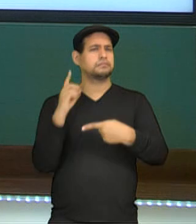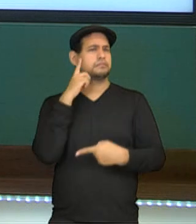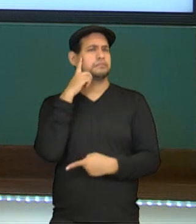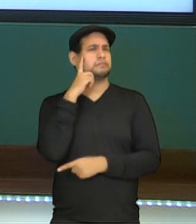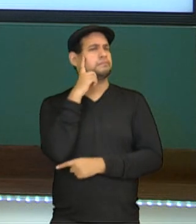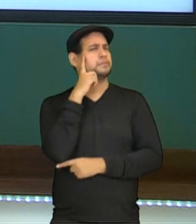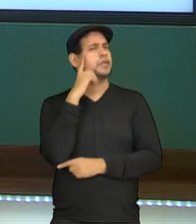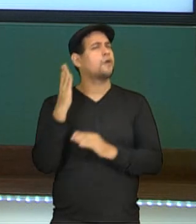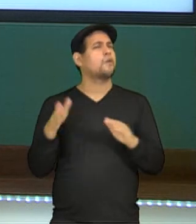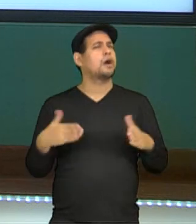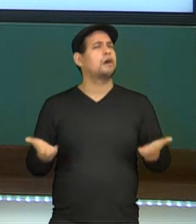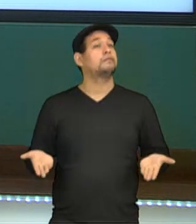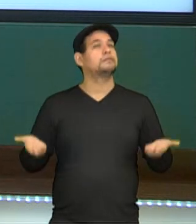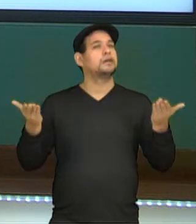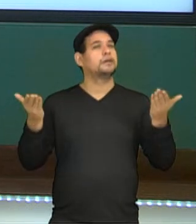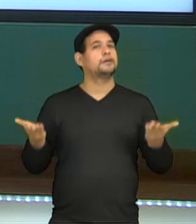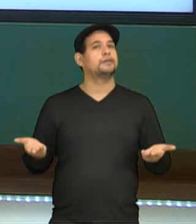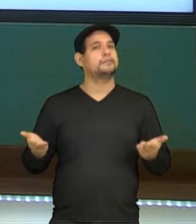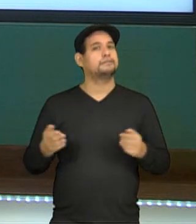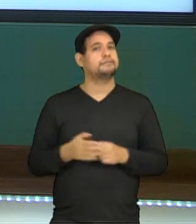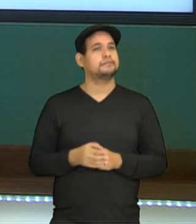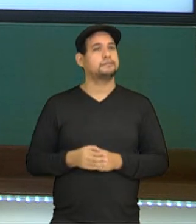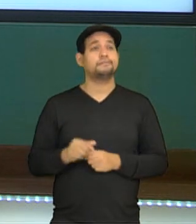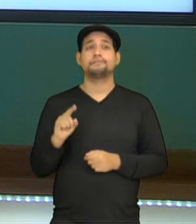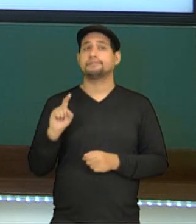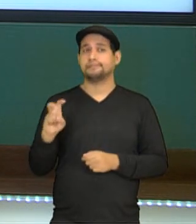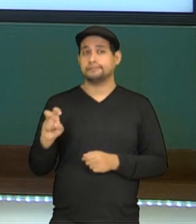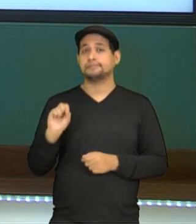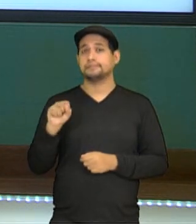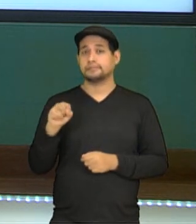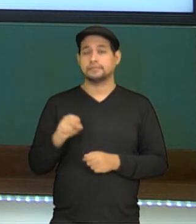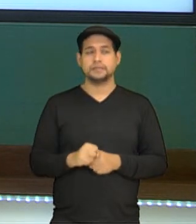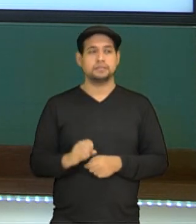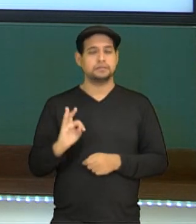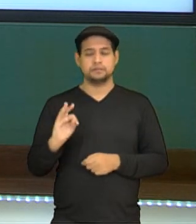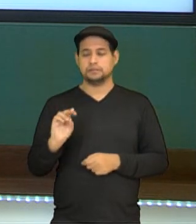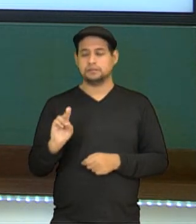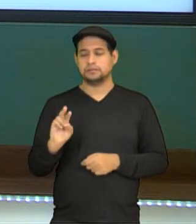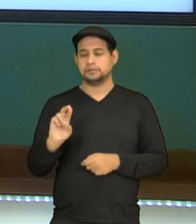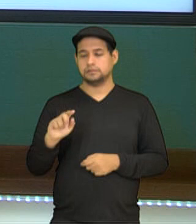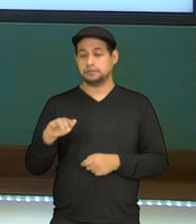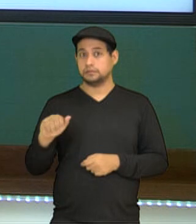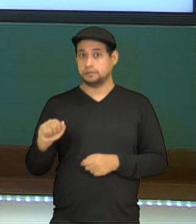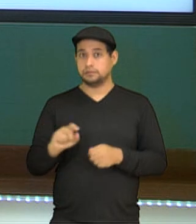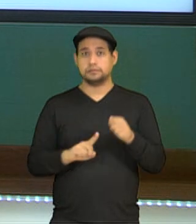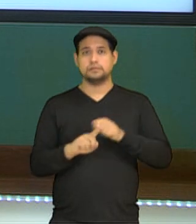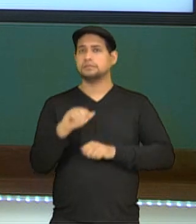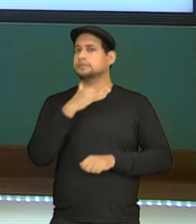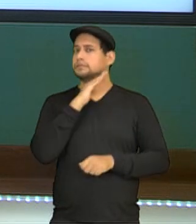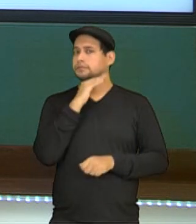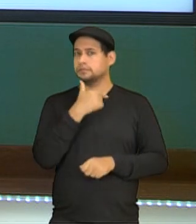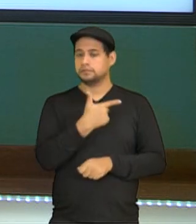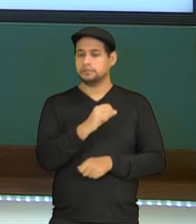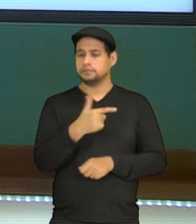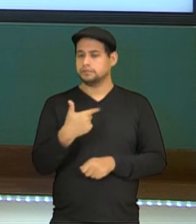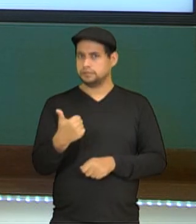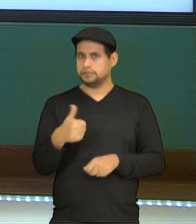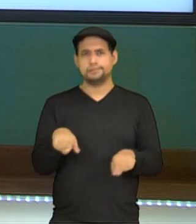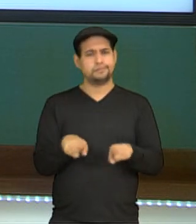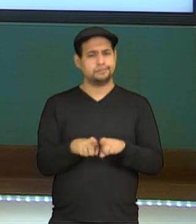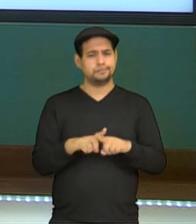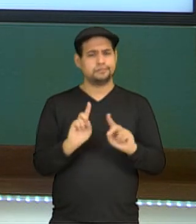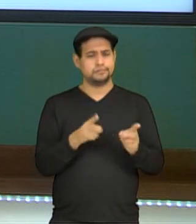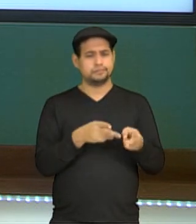Qual será que é maior, hein? O 15, né, gente? Então a Turquia, naquele, né, em março de 2021, nesse contexto que a